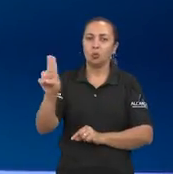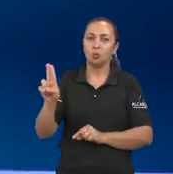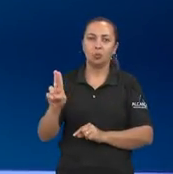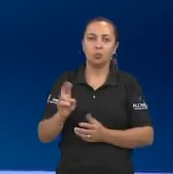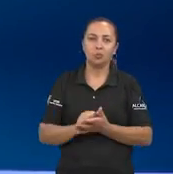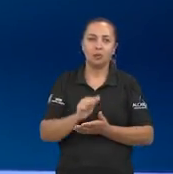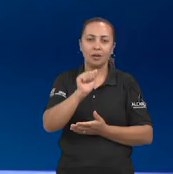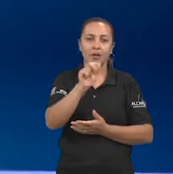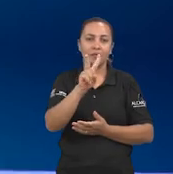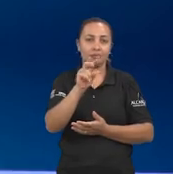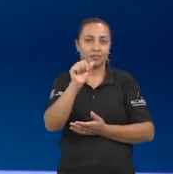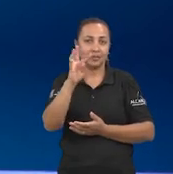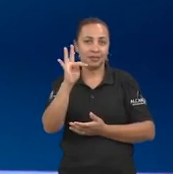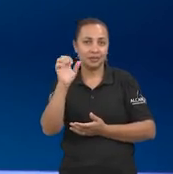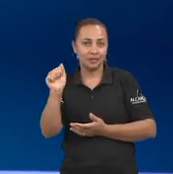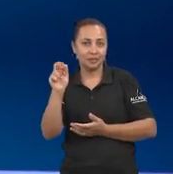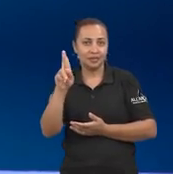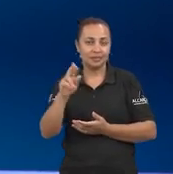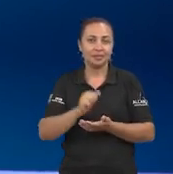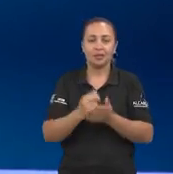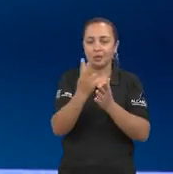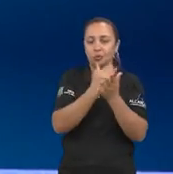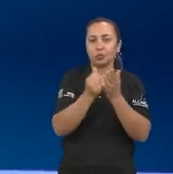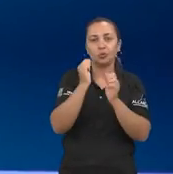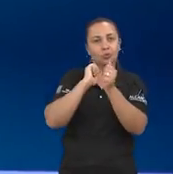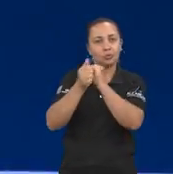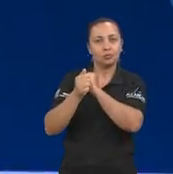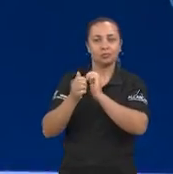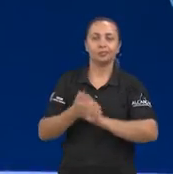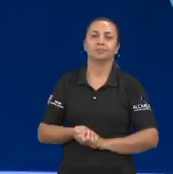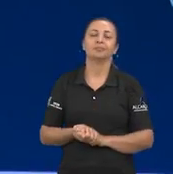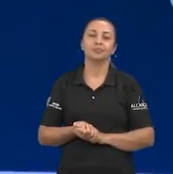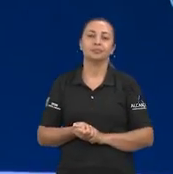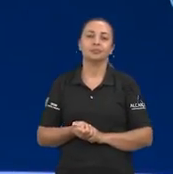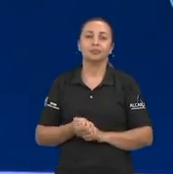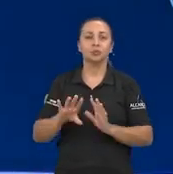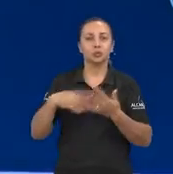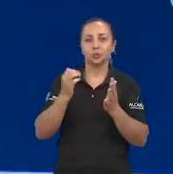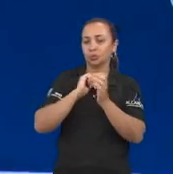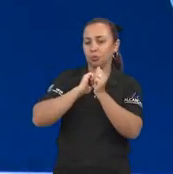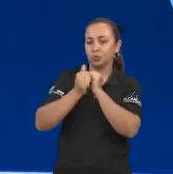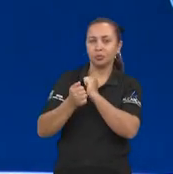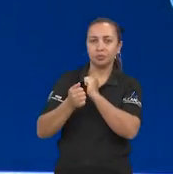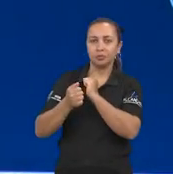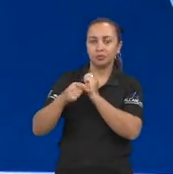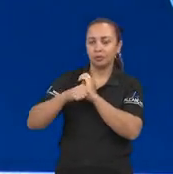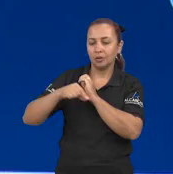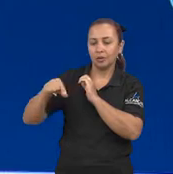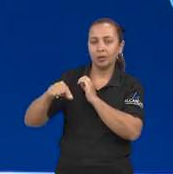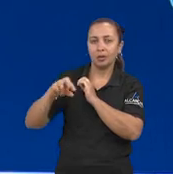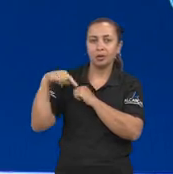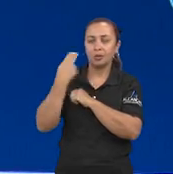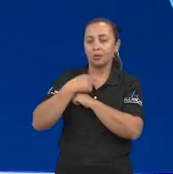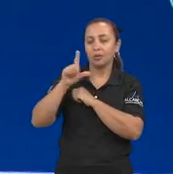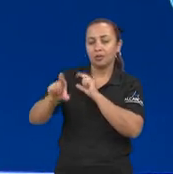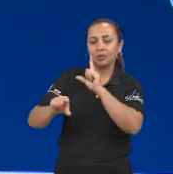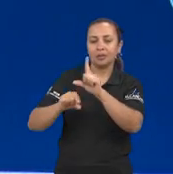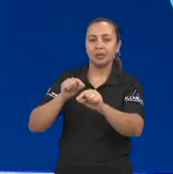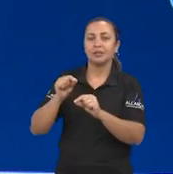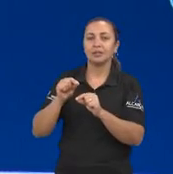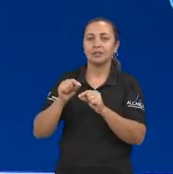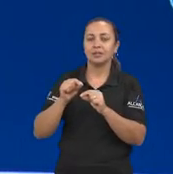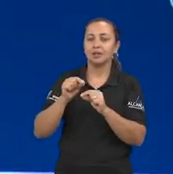selecionar um avatarzinho desse e joga I a jogar a gente